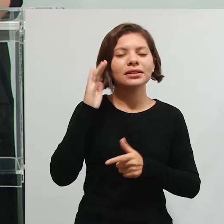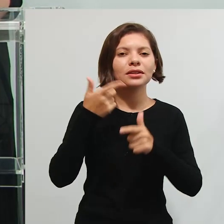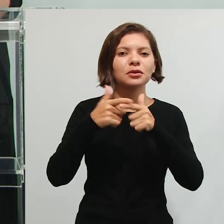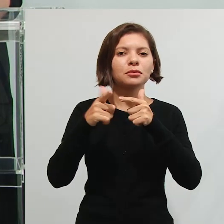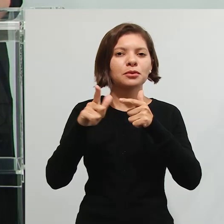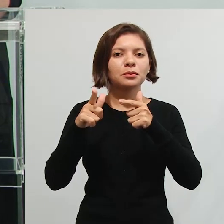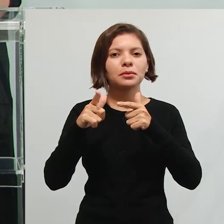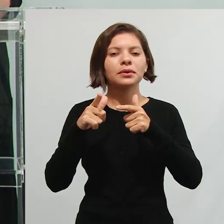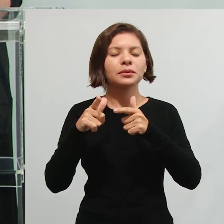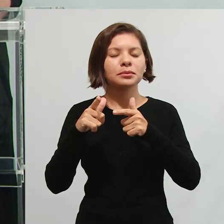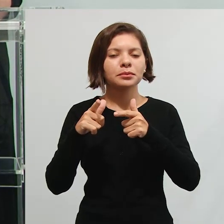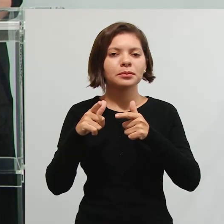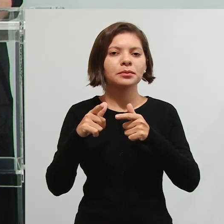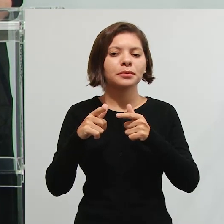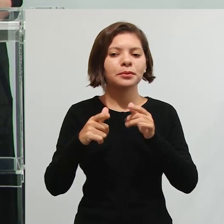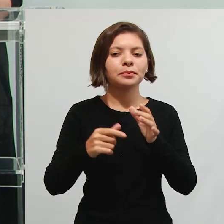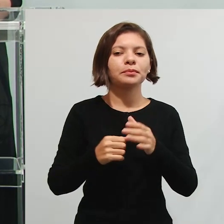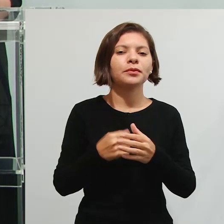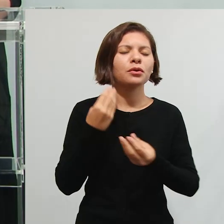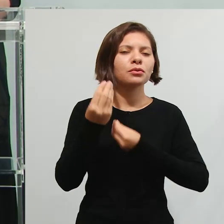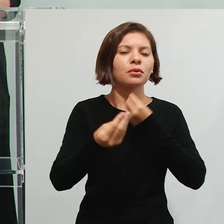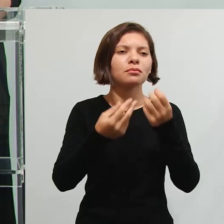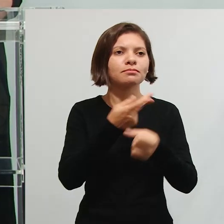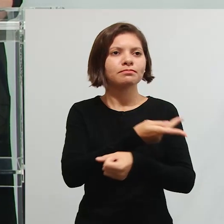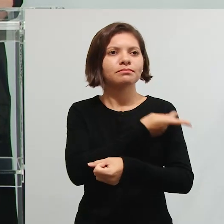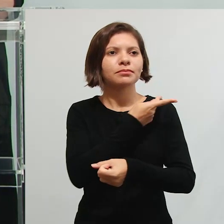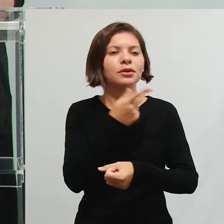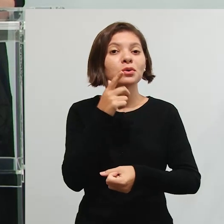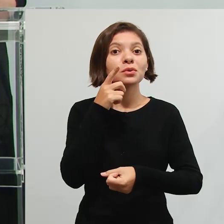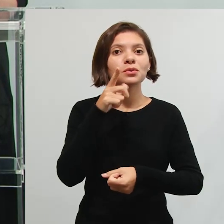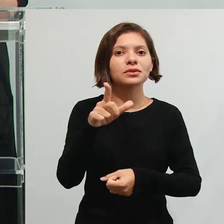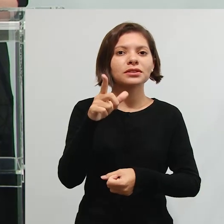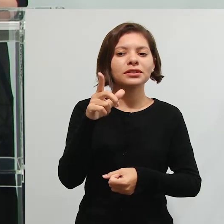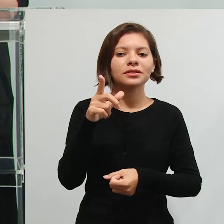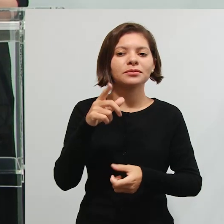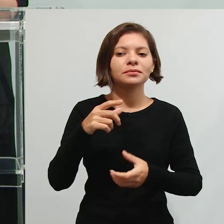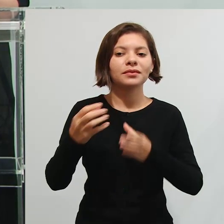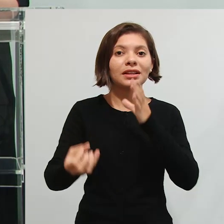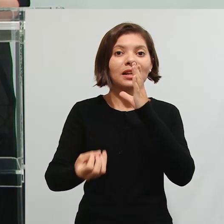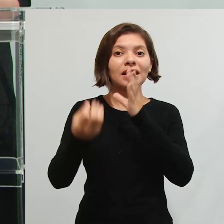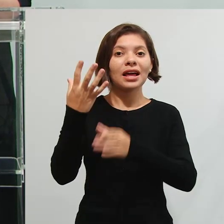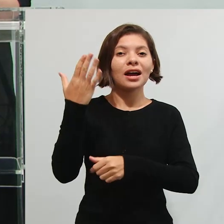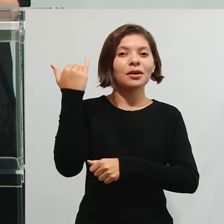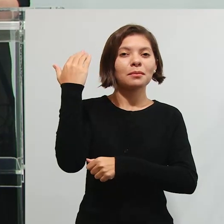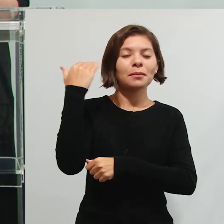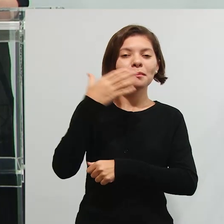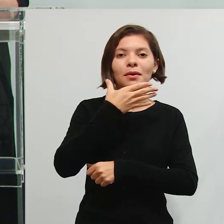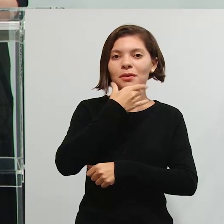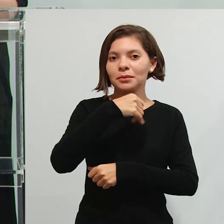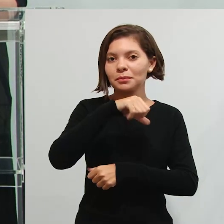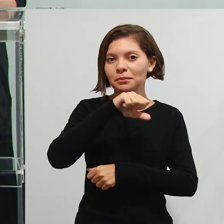formas achar formas de resolver aqueles problemas né então isso vem da origem do Paulo Freire da educação